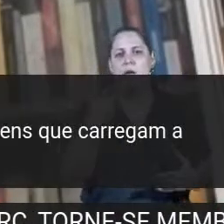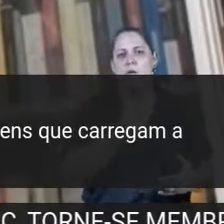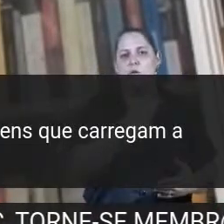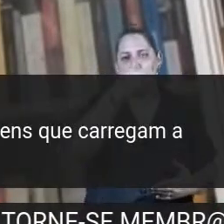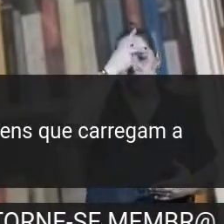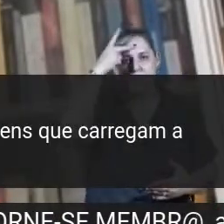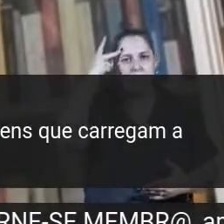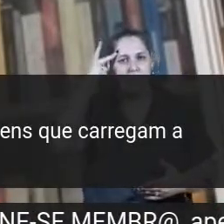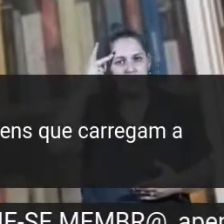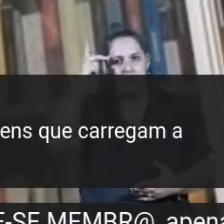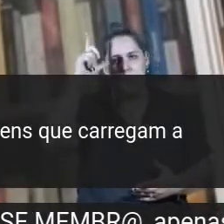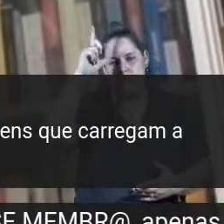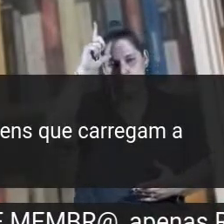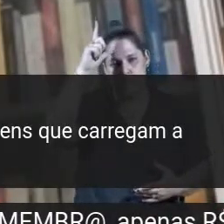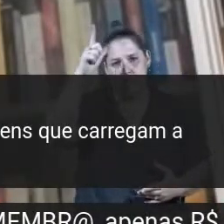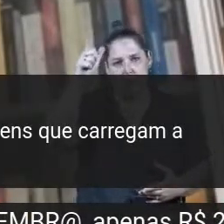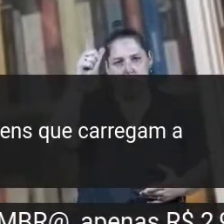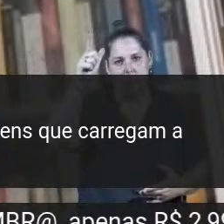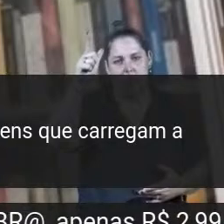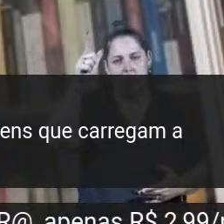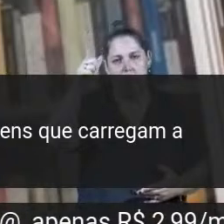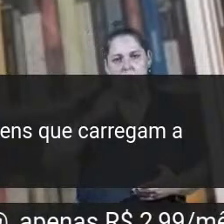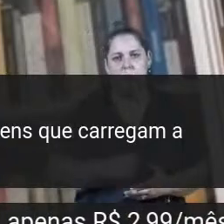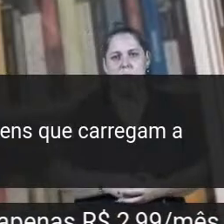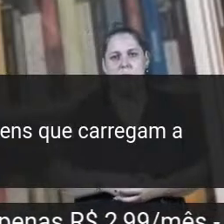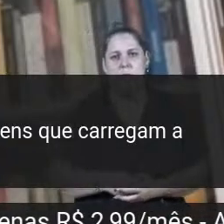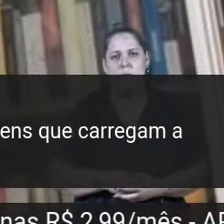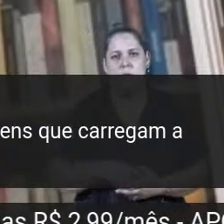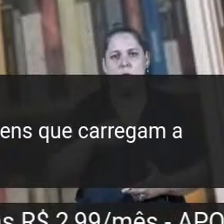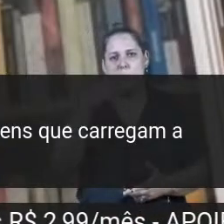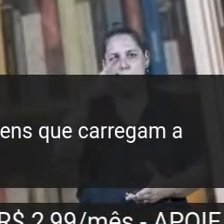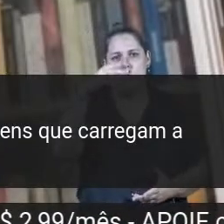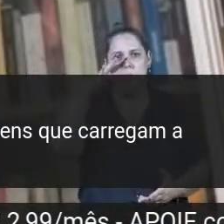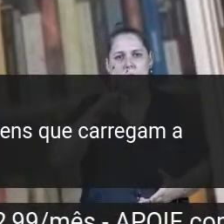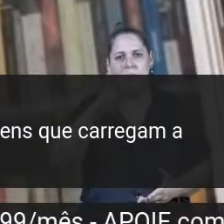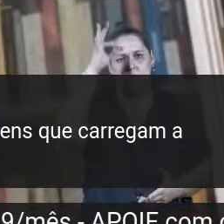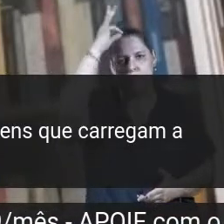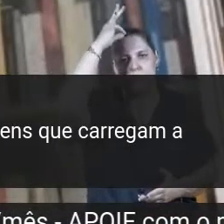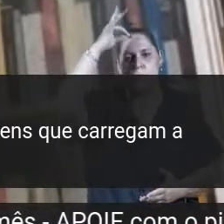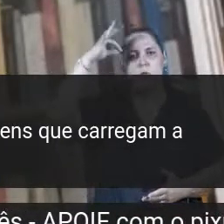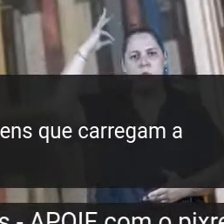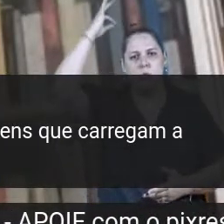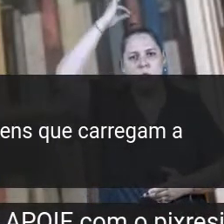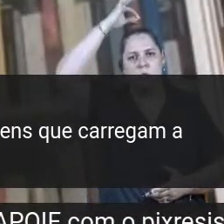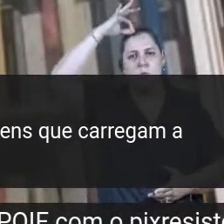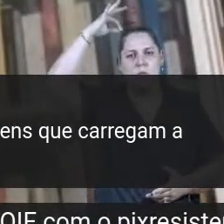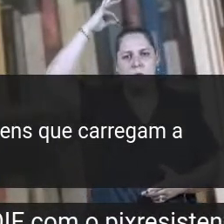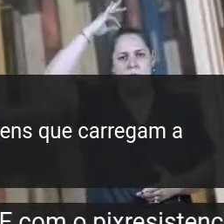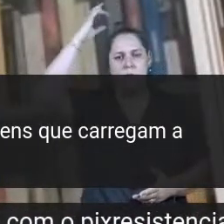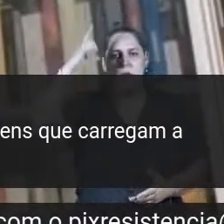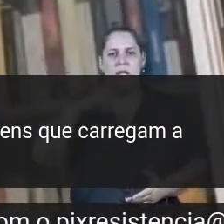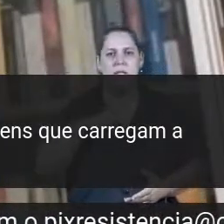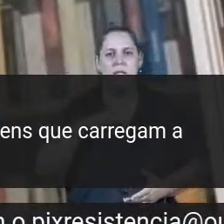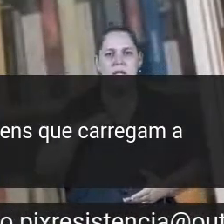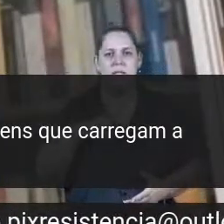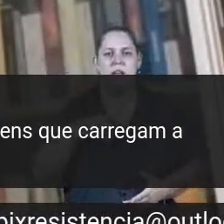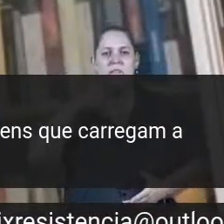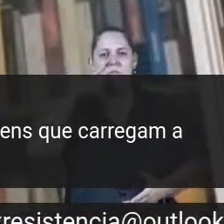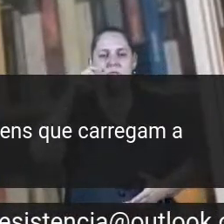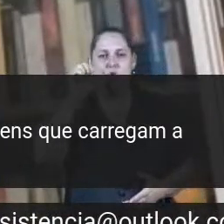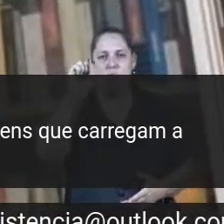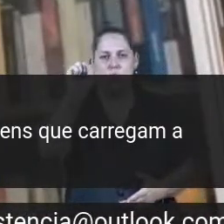os dirigentes, as dirigentes do Partido dos Trabalhadores no Espírito Santo, que obtém essa grande